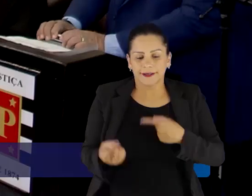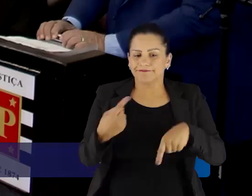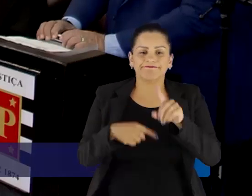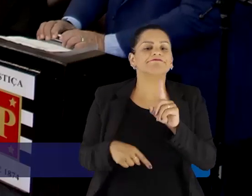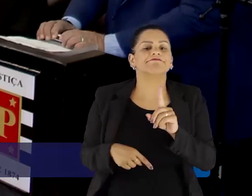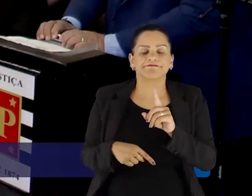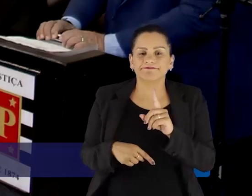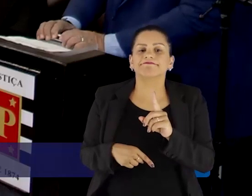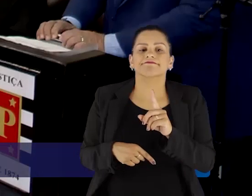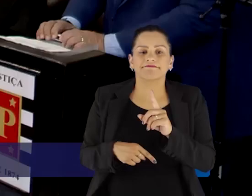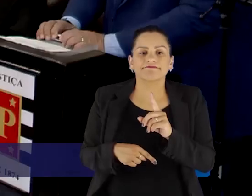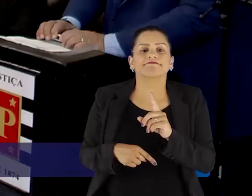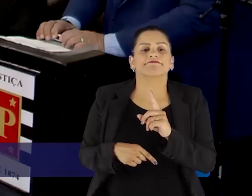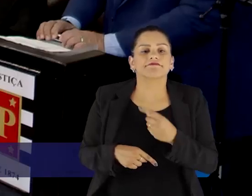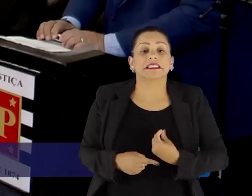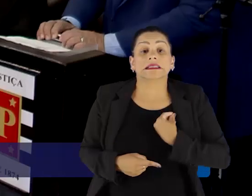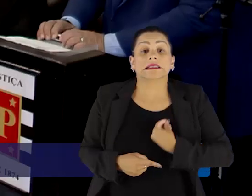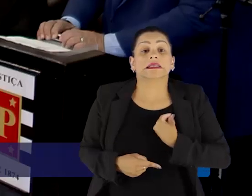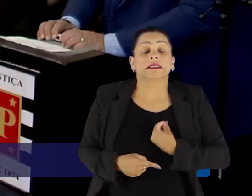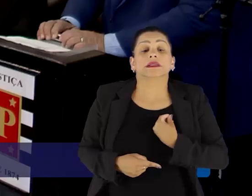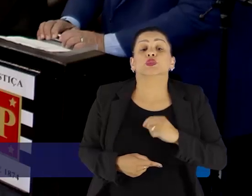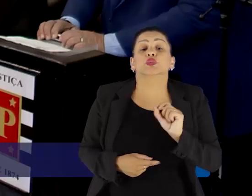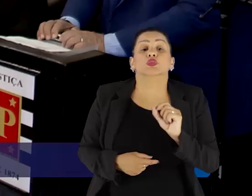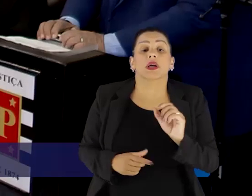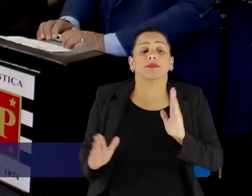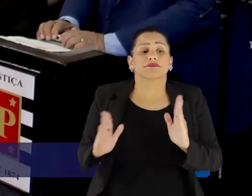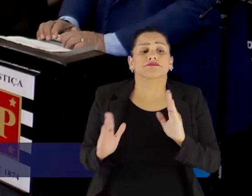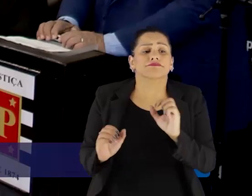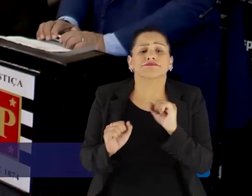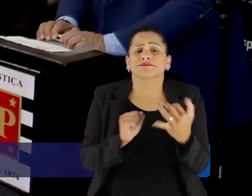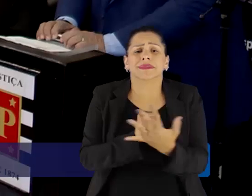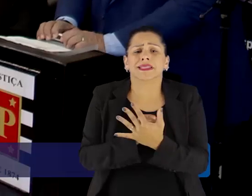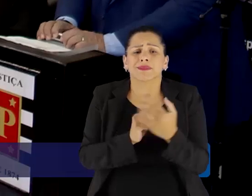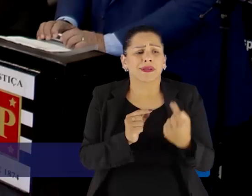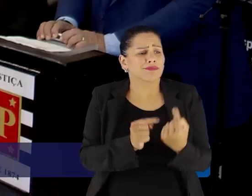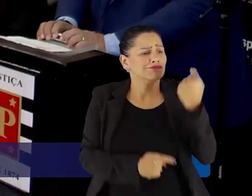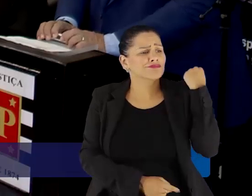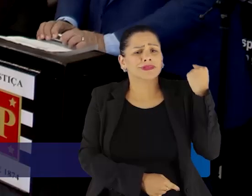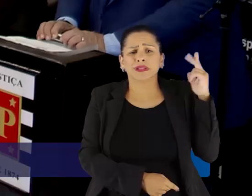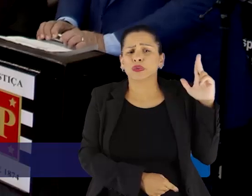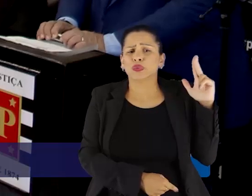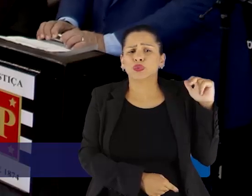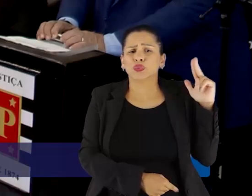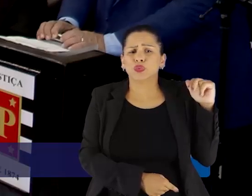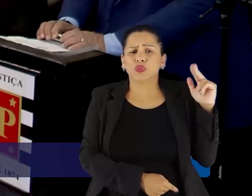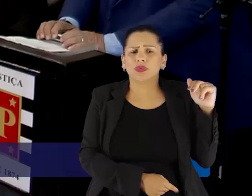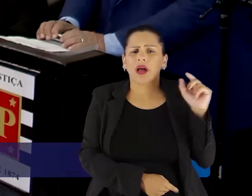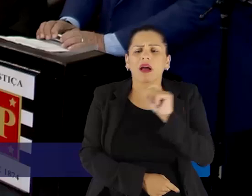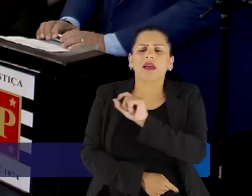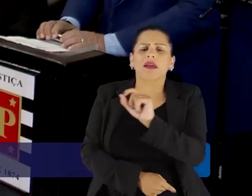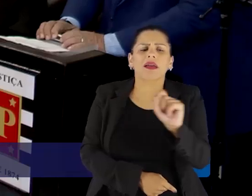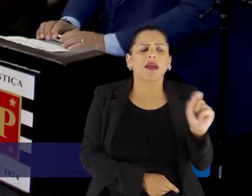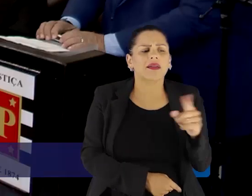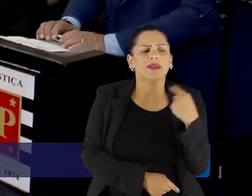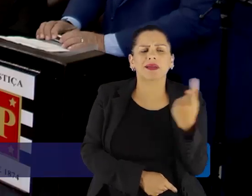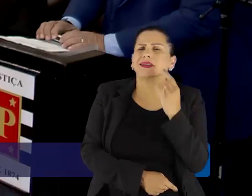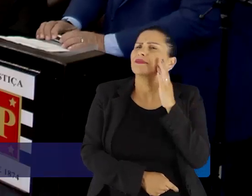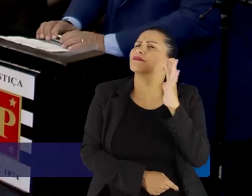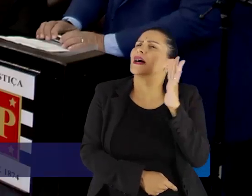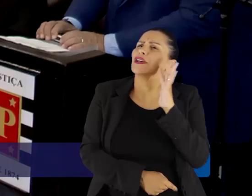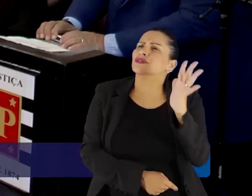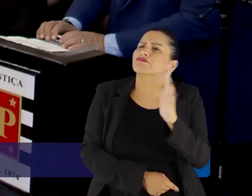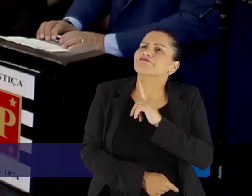A vida de uma pandemia sem precedente quem nesse lugar onde nós estamos